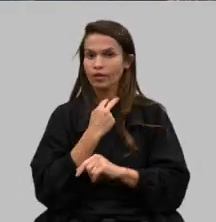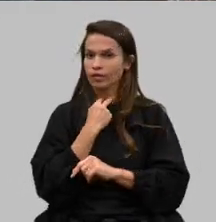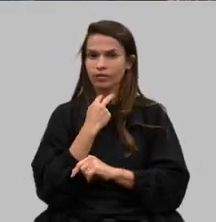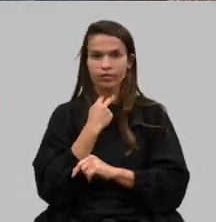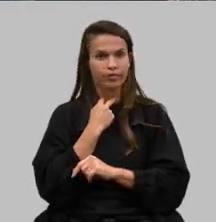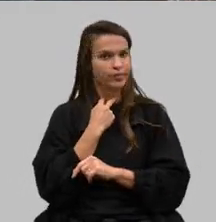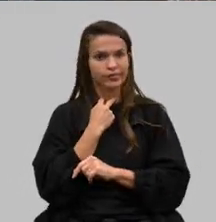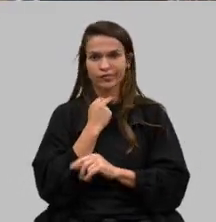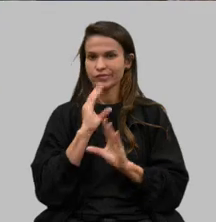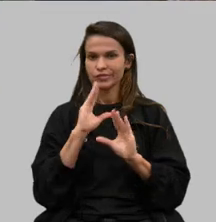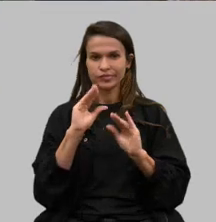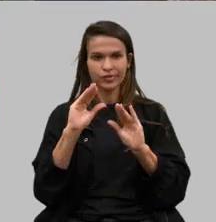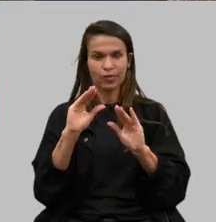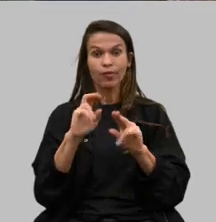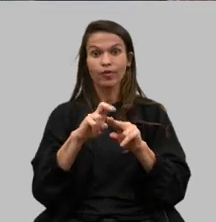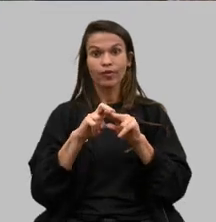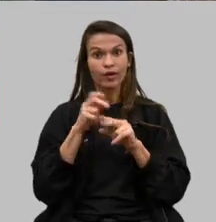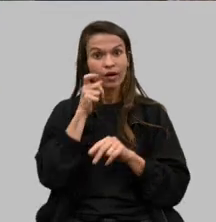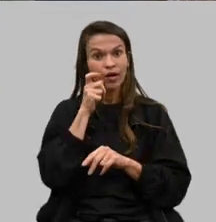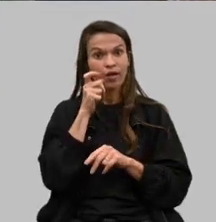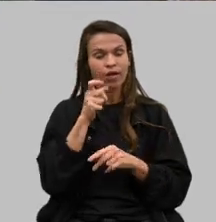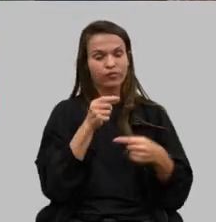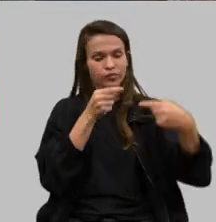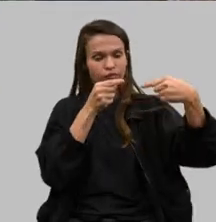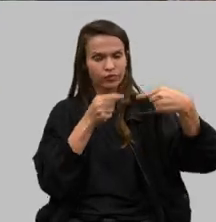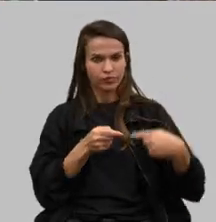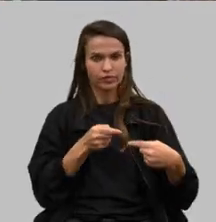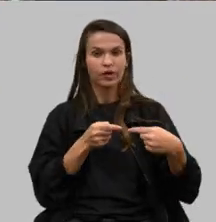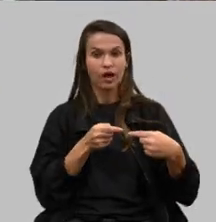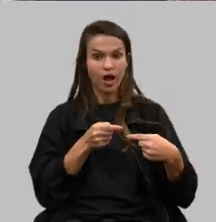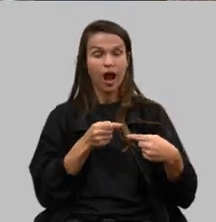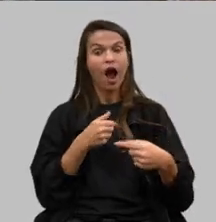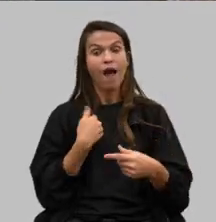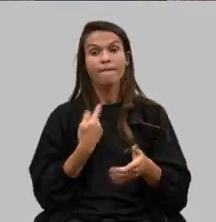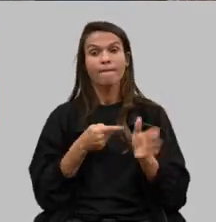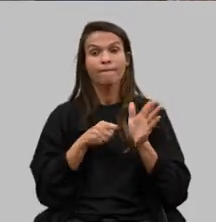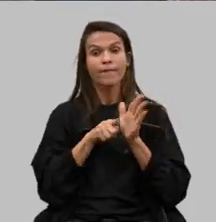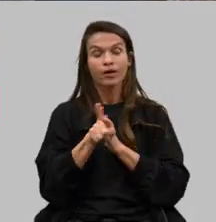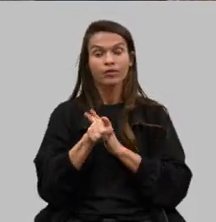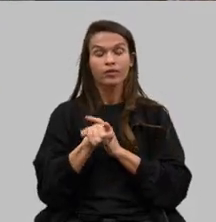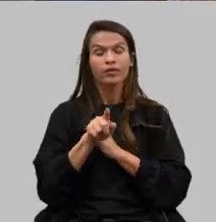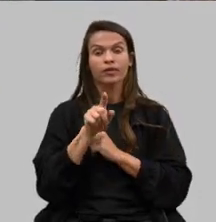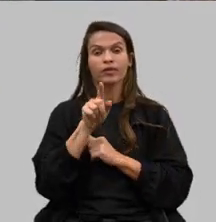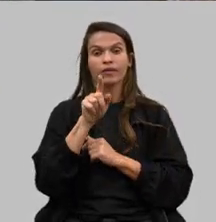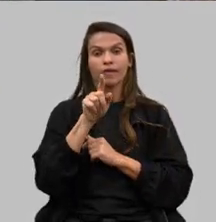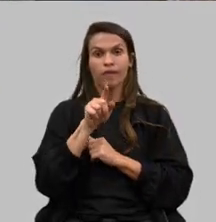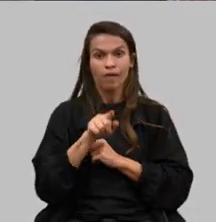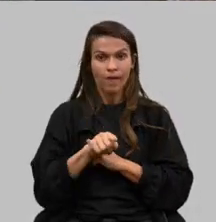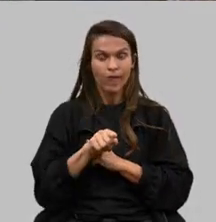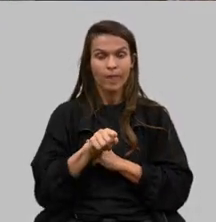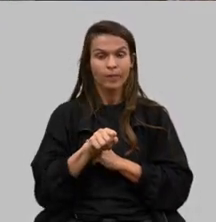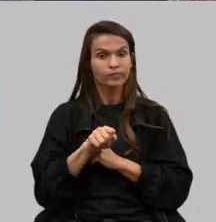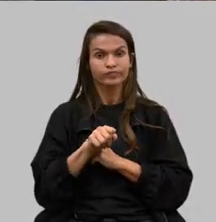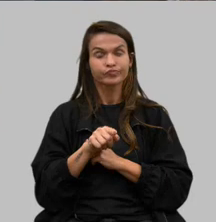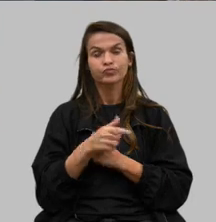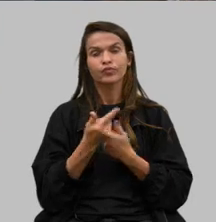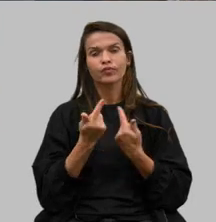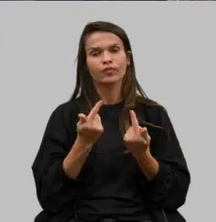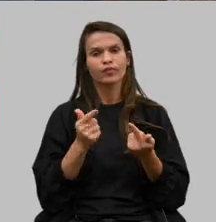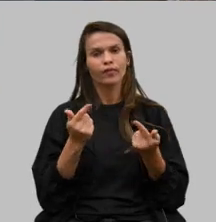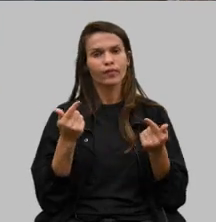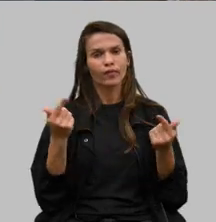ser tranquilo porque os interesses são conflitantes né E aí a minha pergunta não